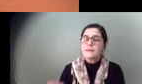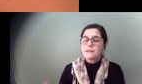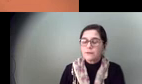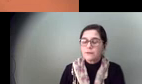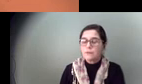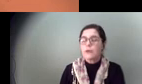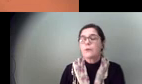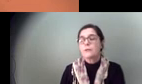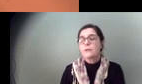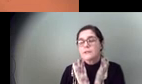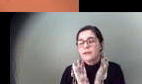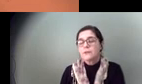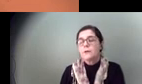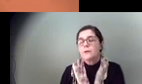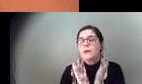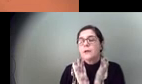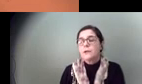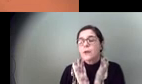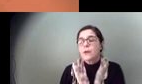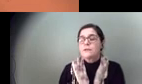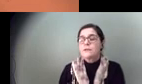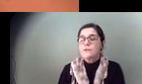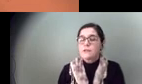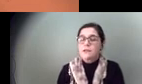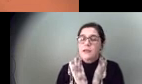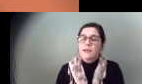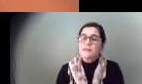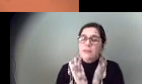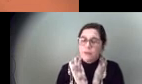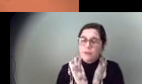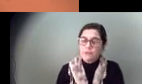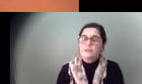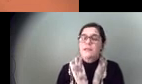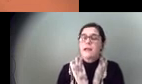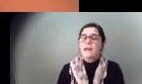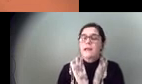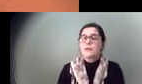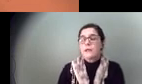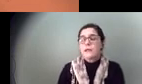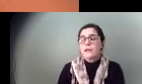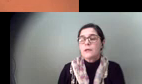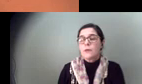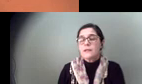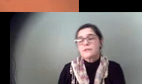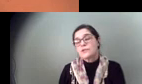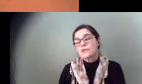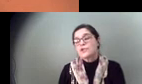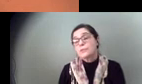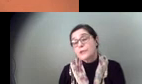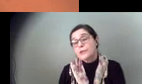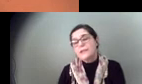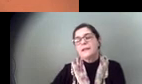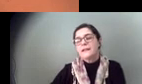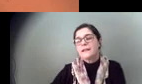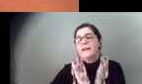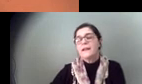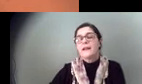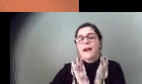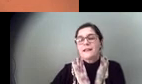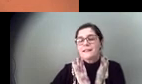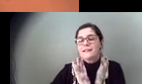Como elas estavam acontecendo e quais ações estavam dando certo e quais ações a gente poderia